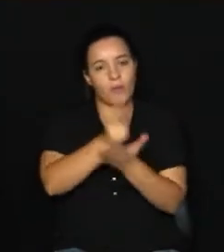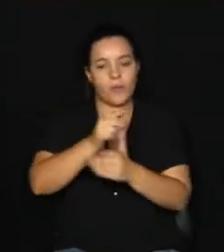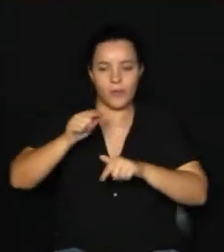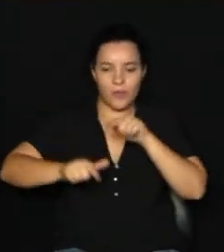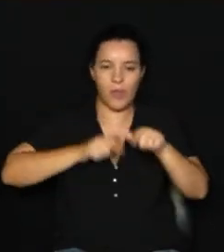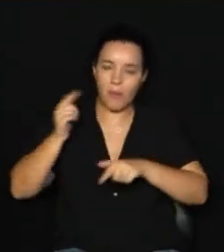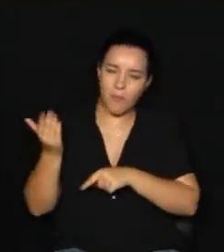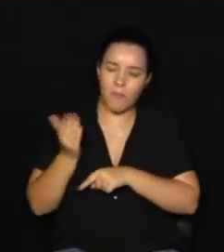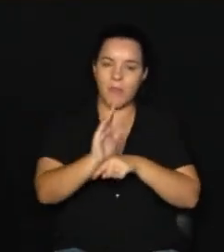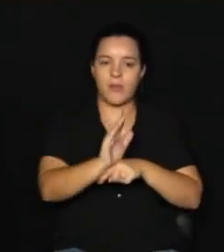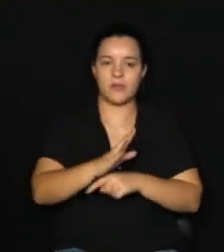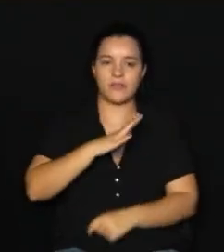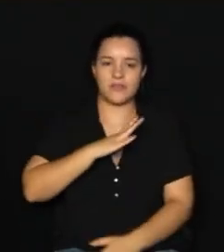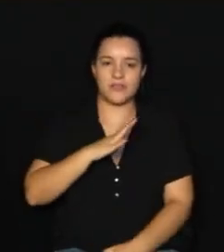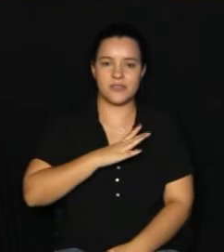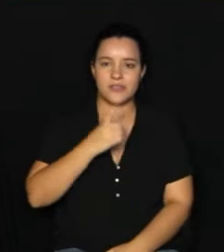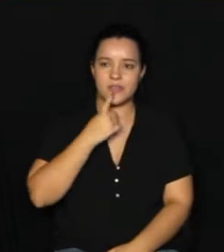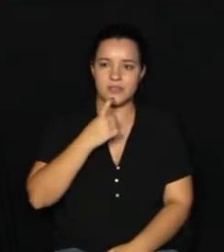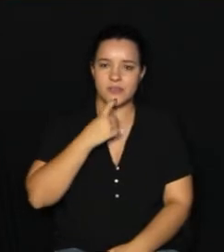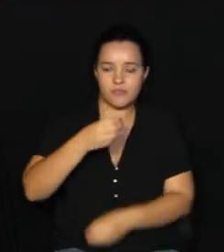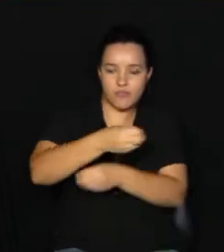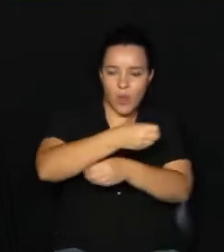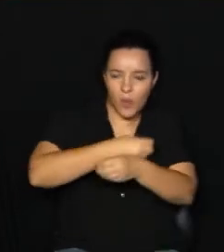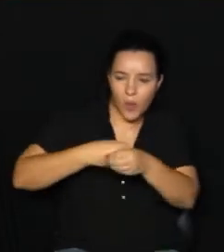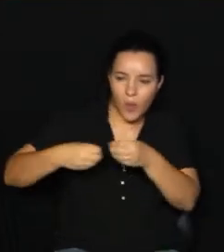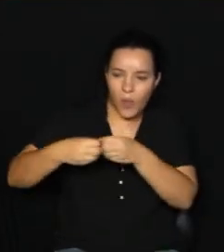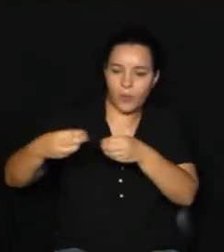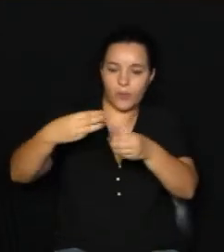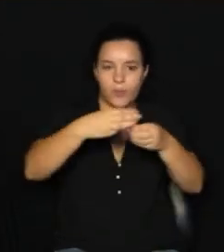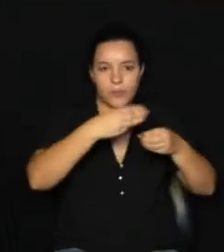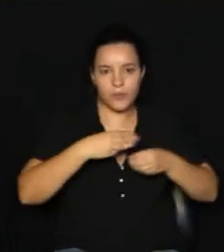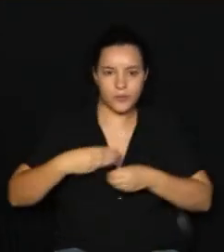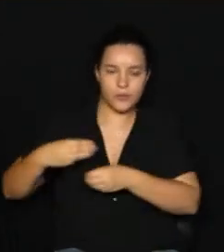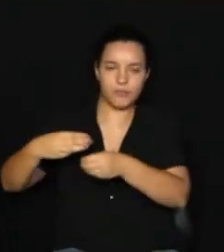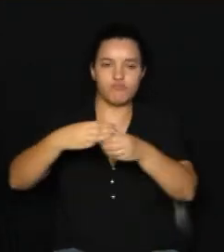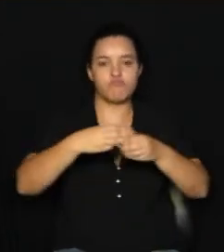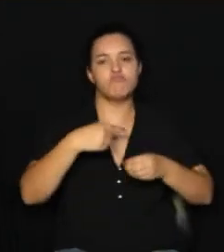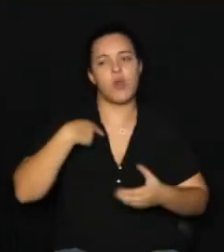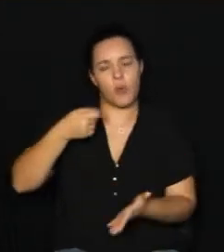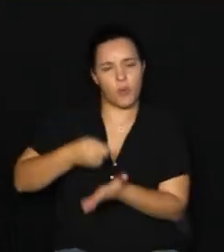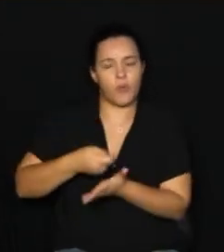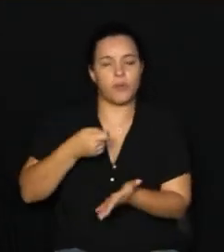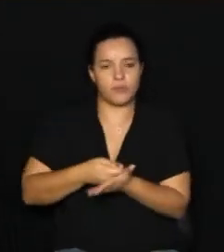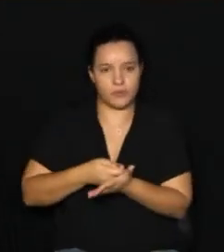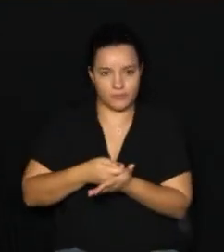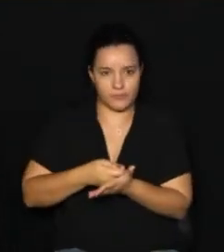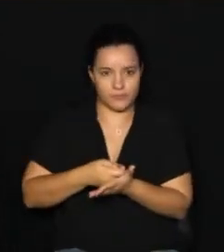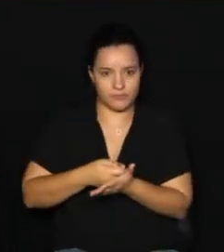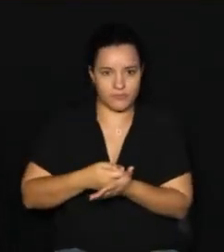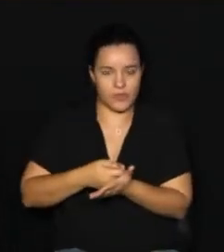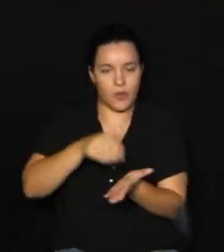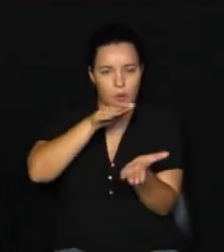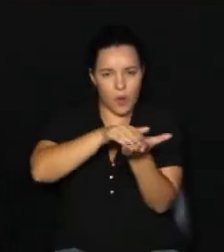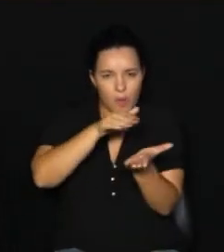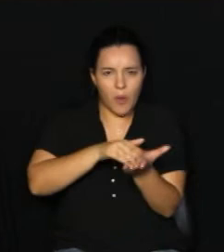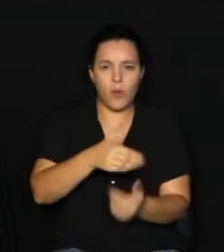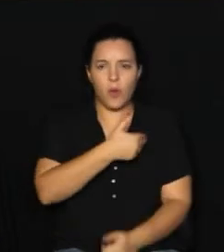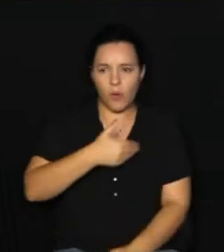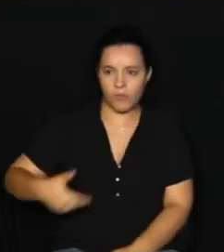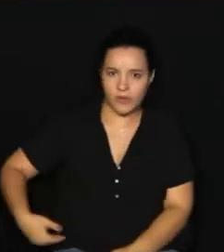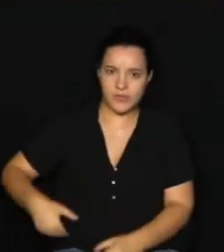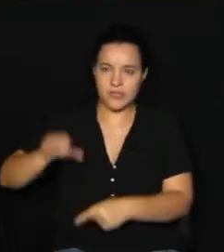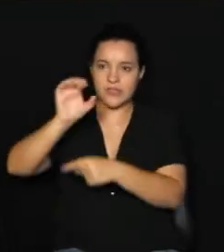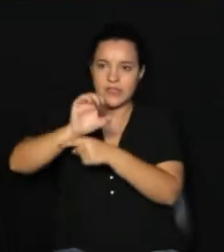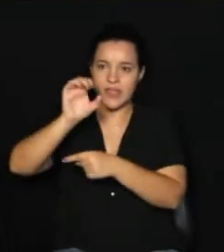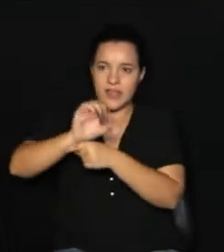pela nossa cidade, pela nossa região metropolitana, muito firme. Muito firme, cobrando o governo do estado,